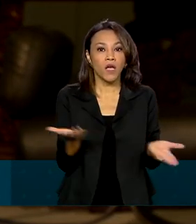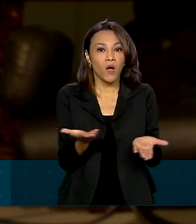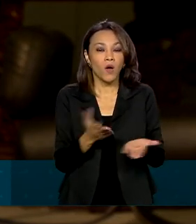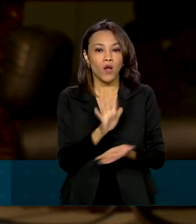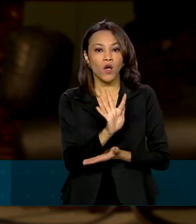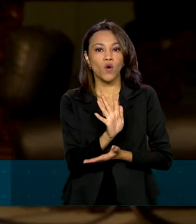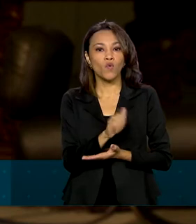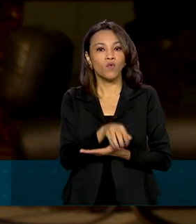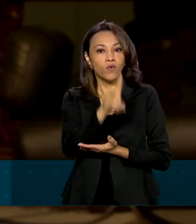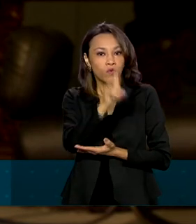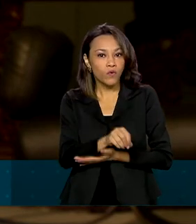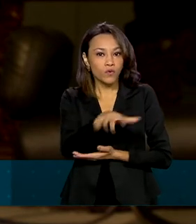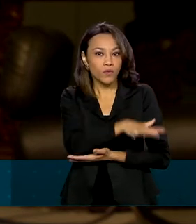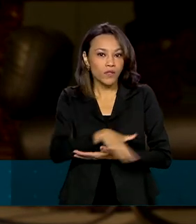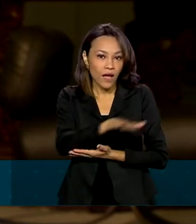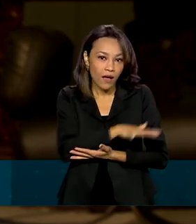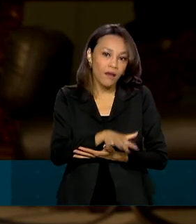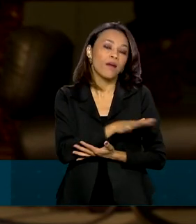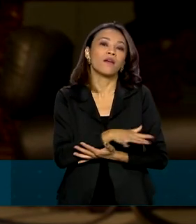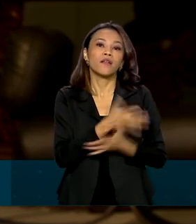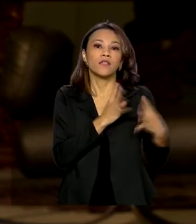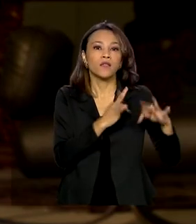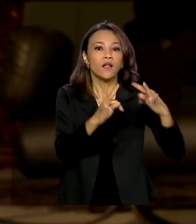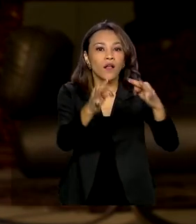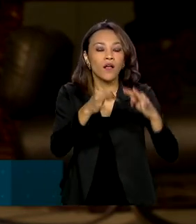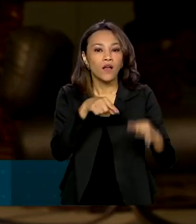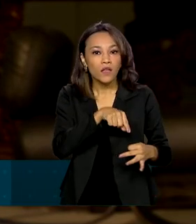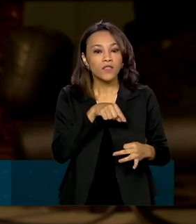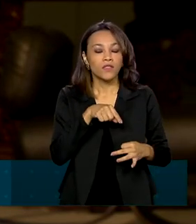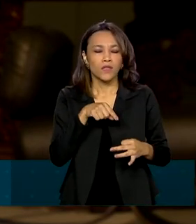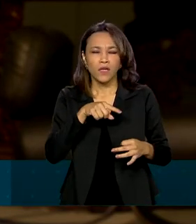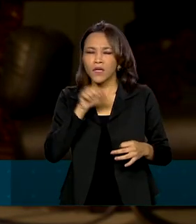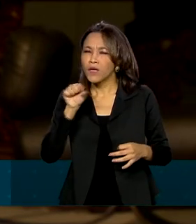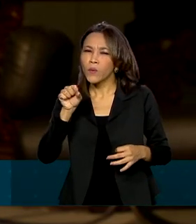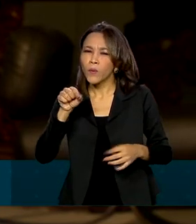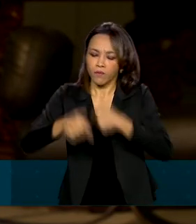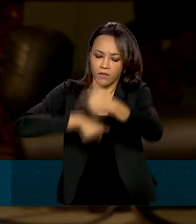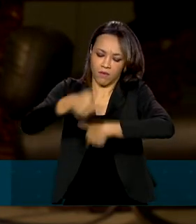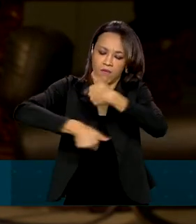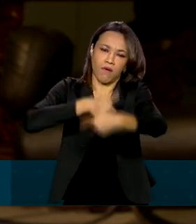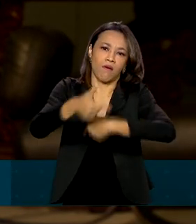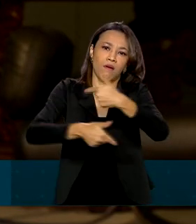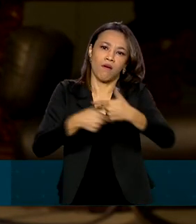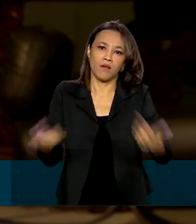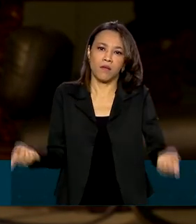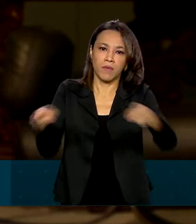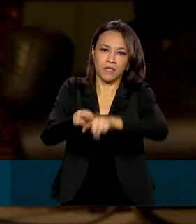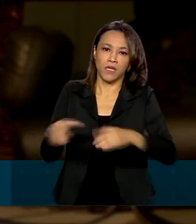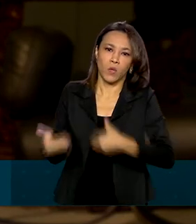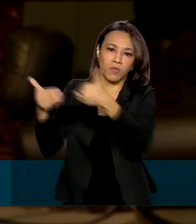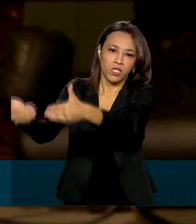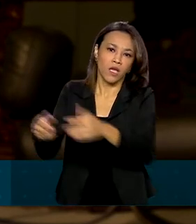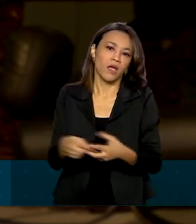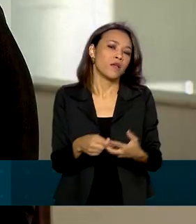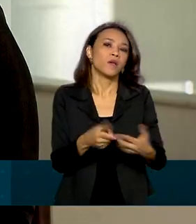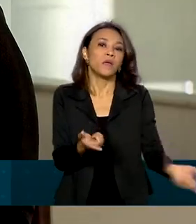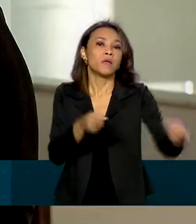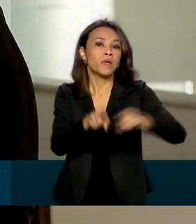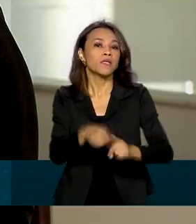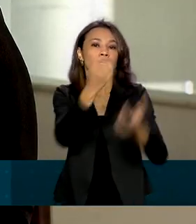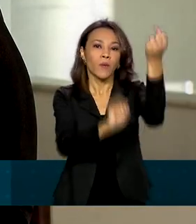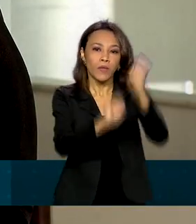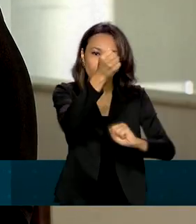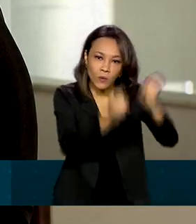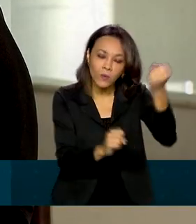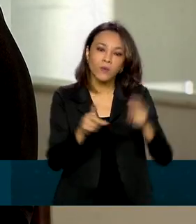Desenvolvimento Científico e Tecnológico, o FNDCT, num trabalho que está sendo feito com o Ministério, com a indústria, com todo o